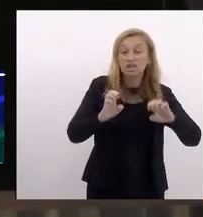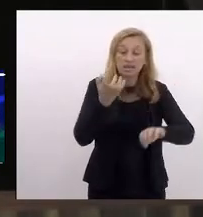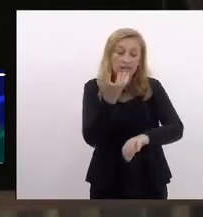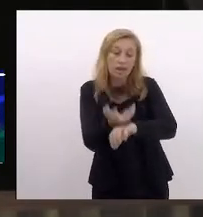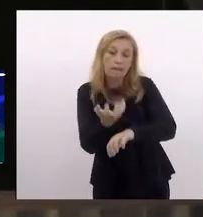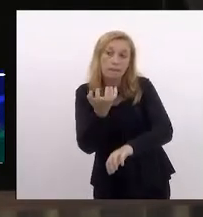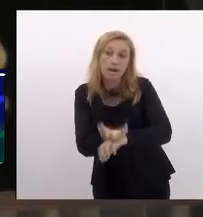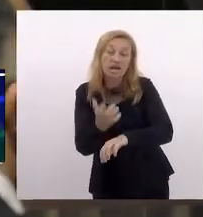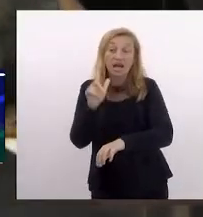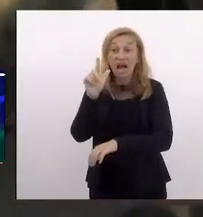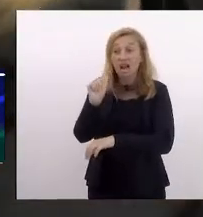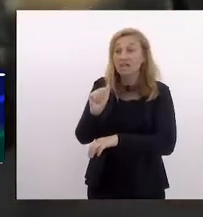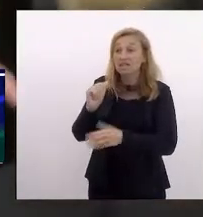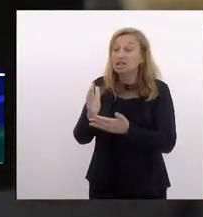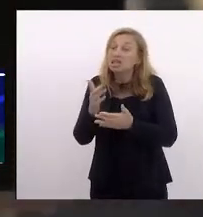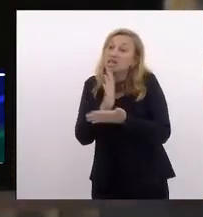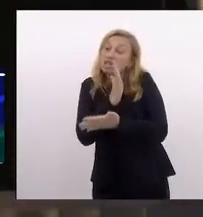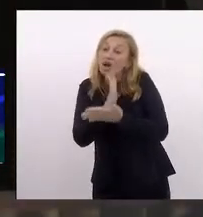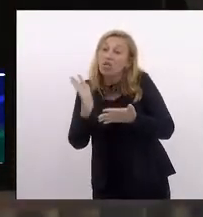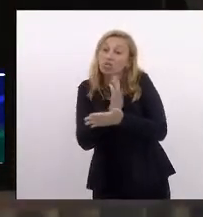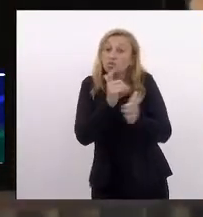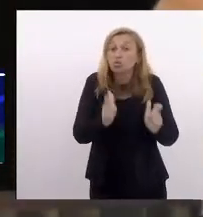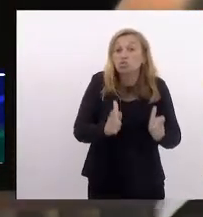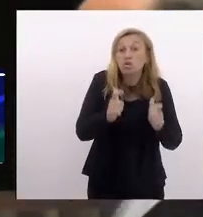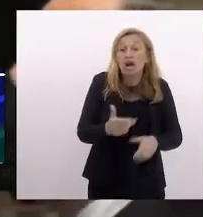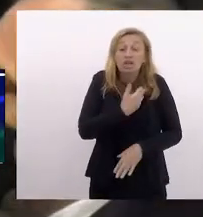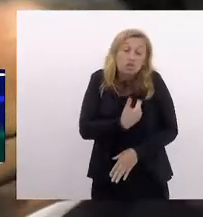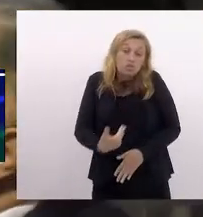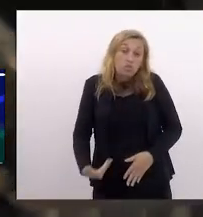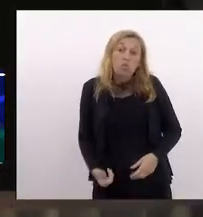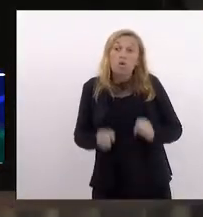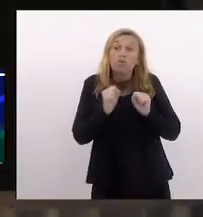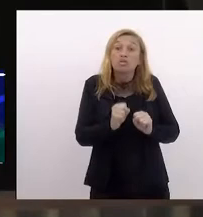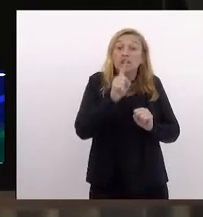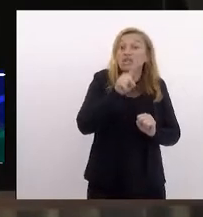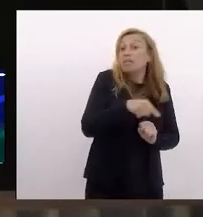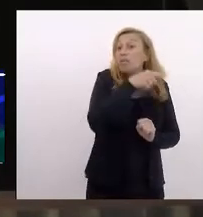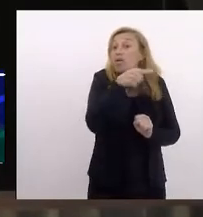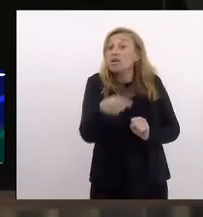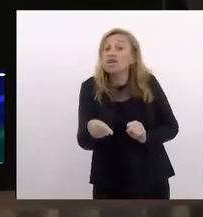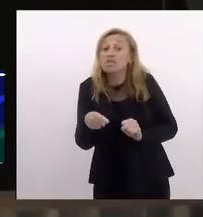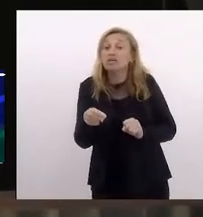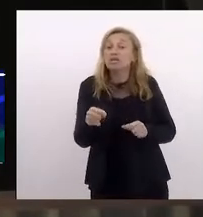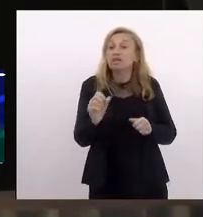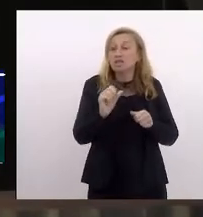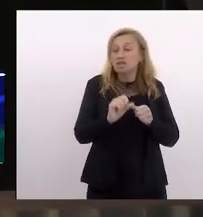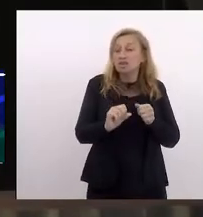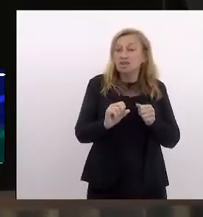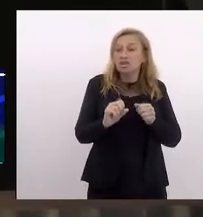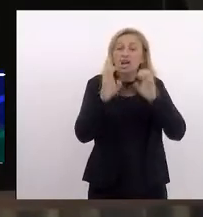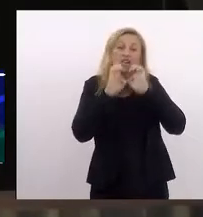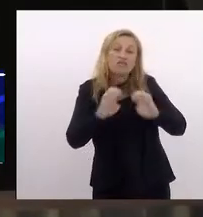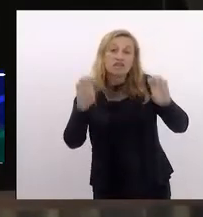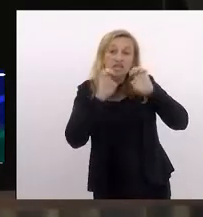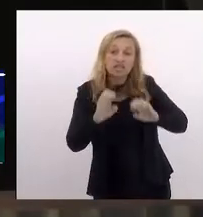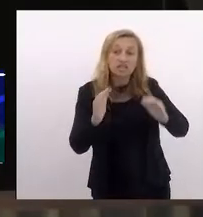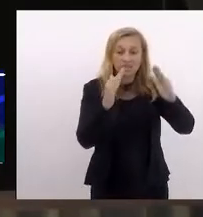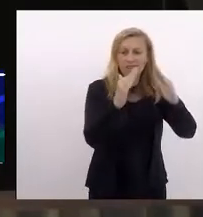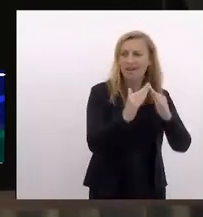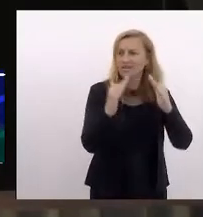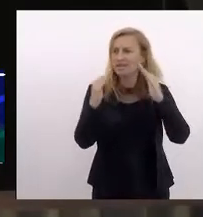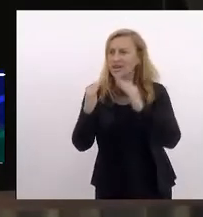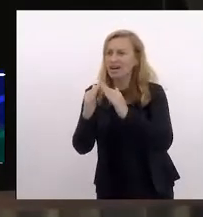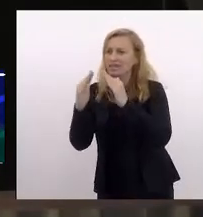pros Alana em algum local público que nós pudéssemos ser proibidos de fazer evangelismo de casa em